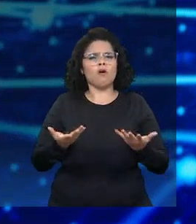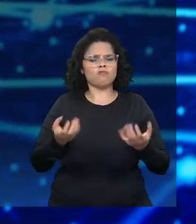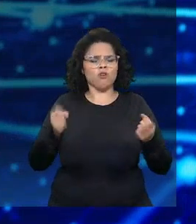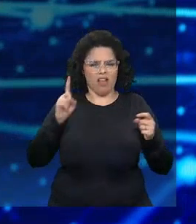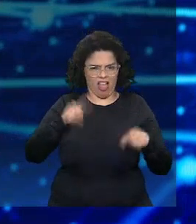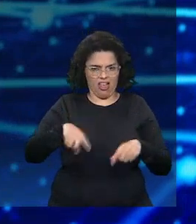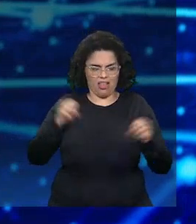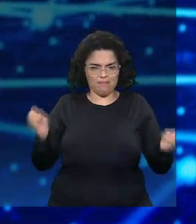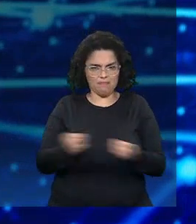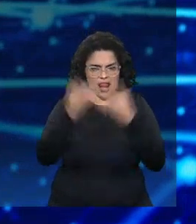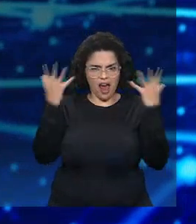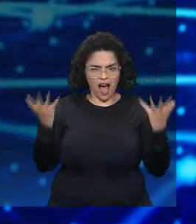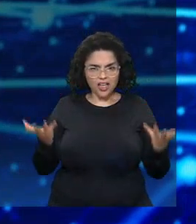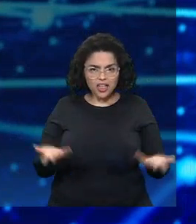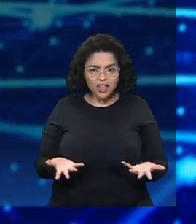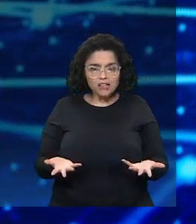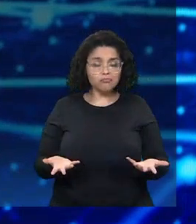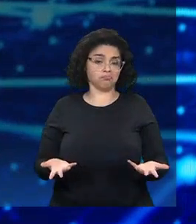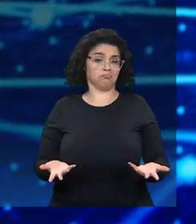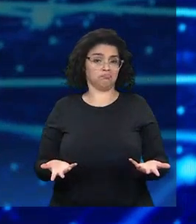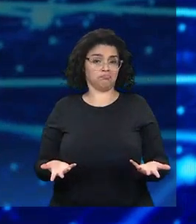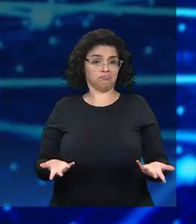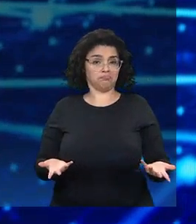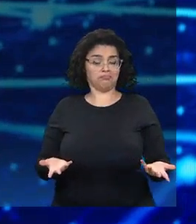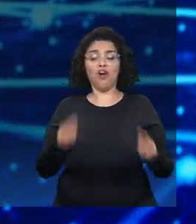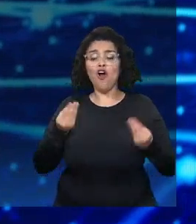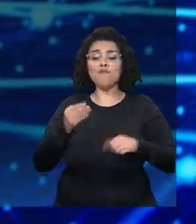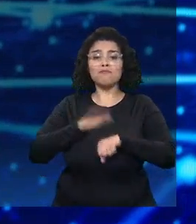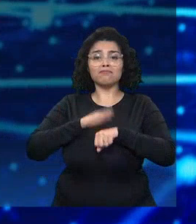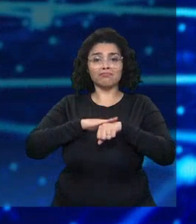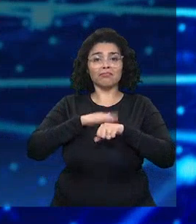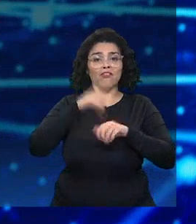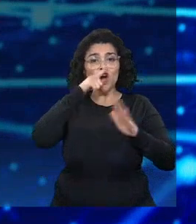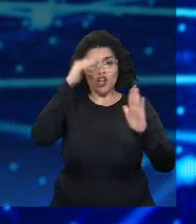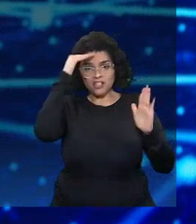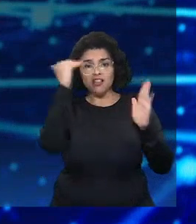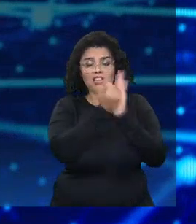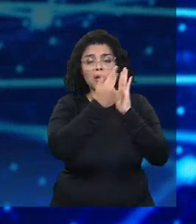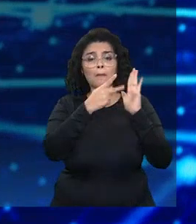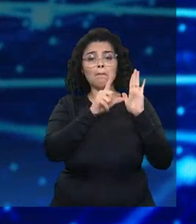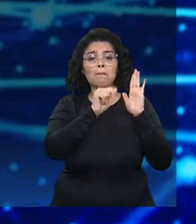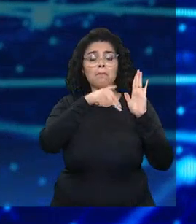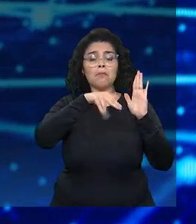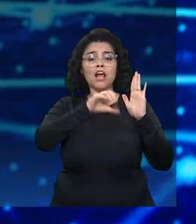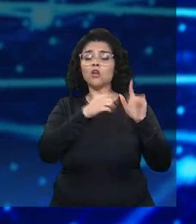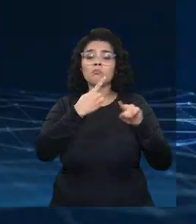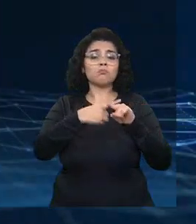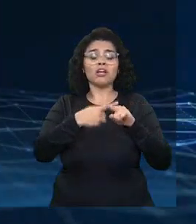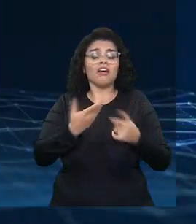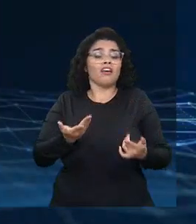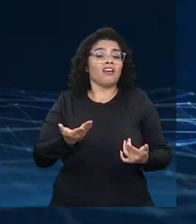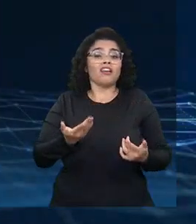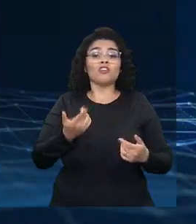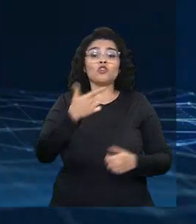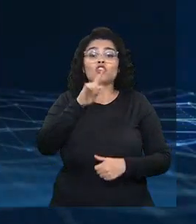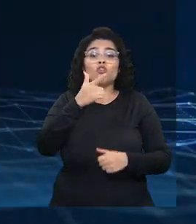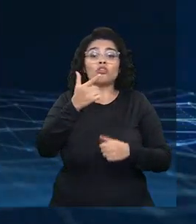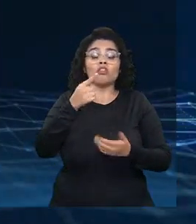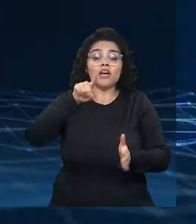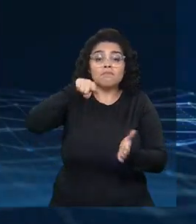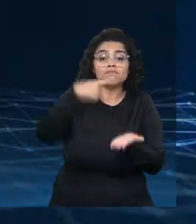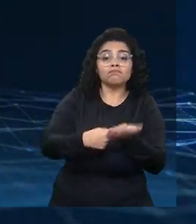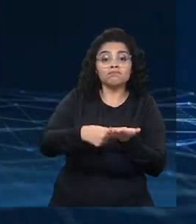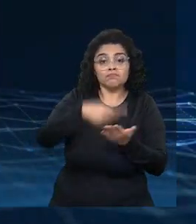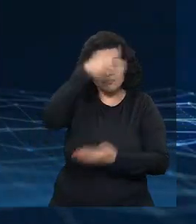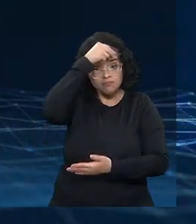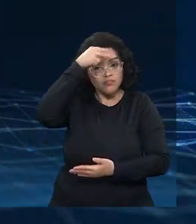como é que como é que seu plano vai se realizar se você não tem o pacto federativo com prefeitos e com o governo federal previsto no seu plano